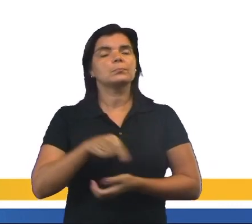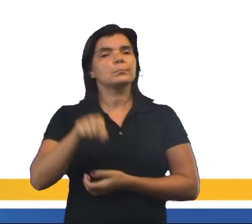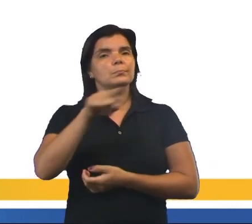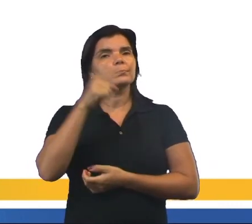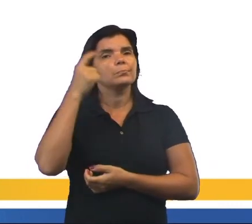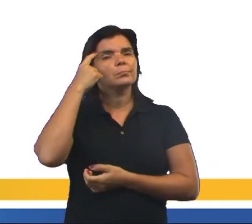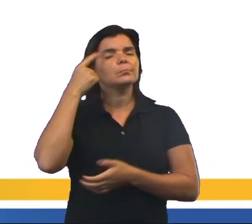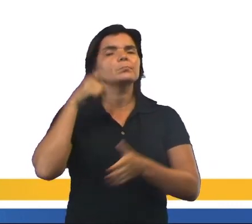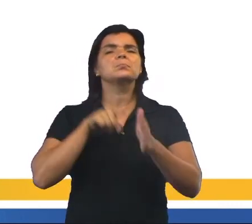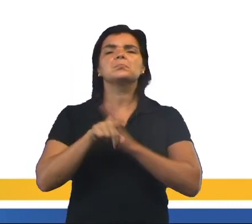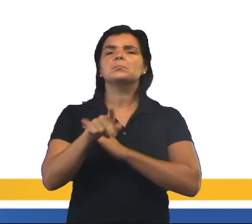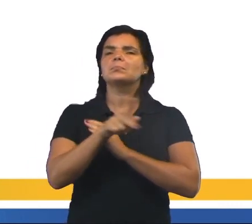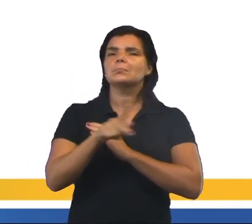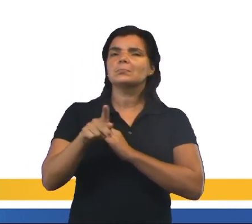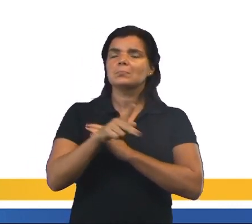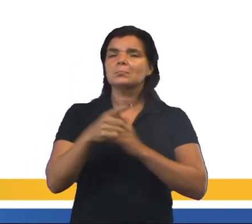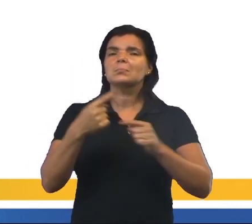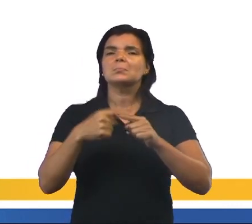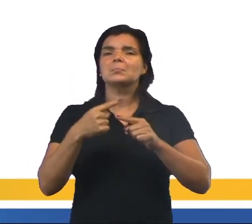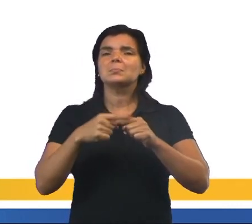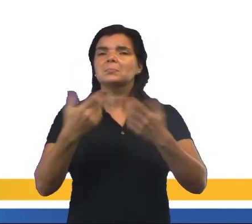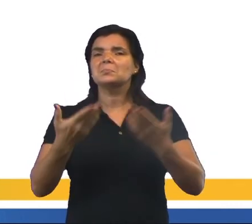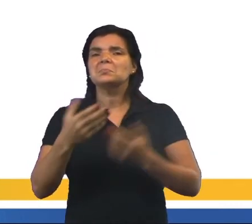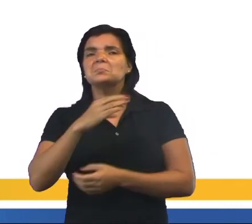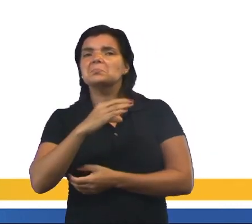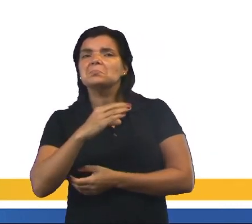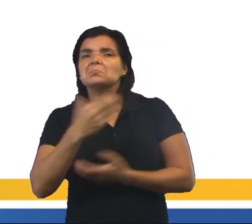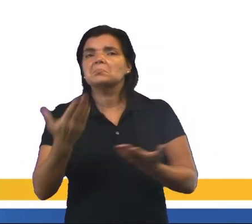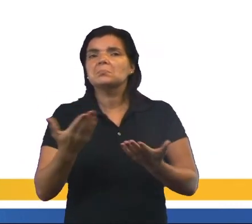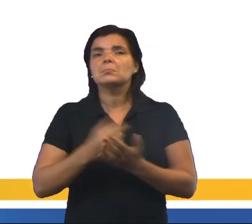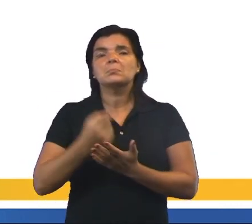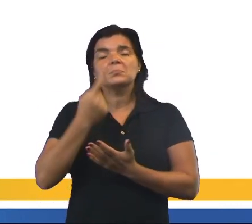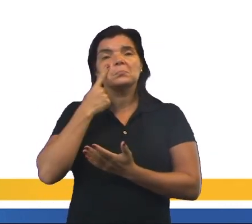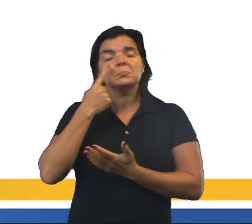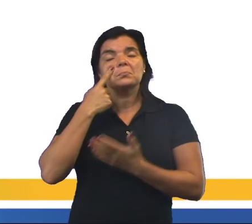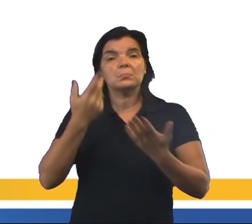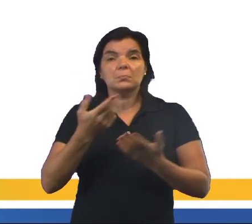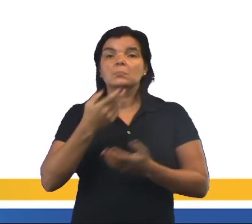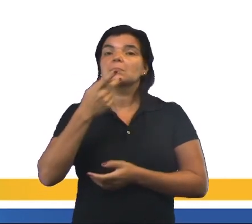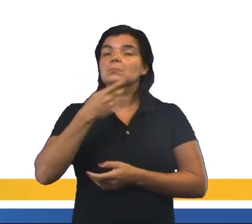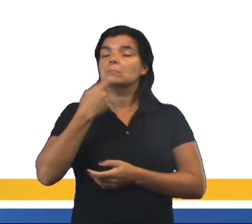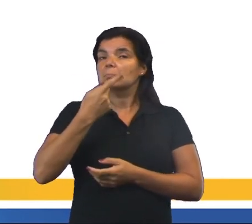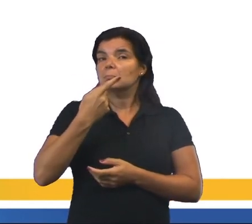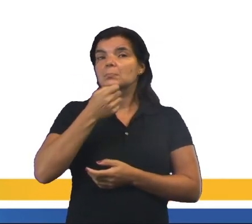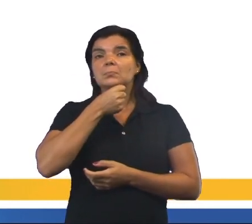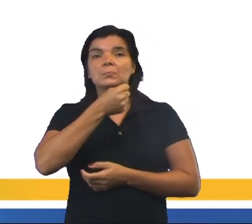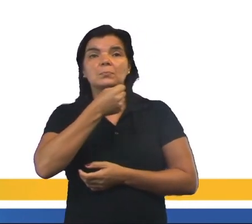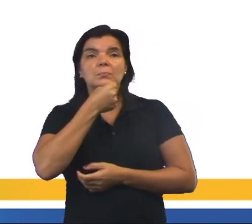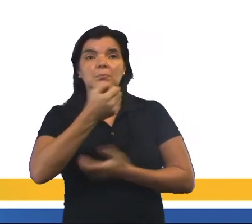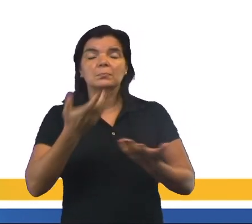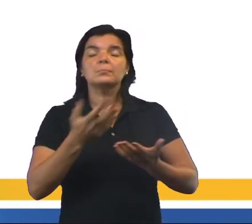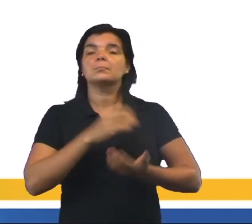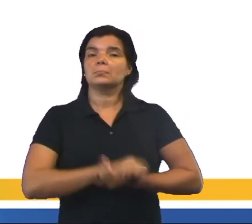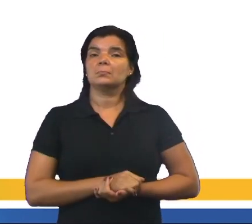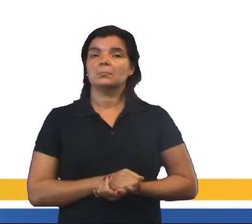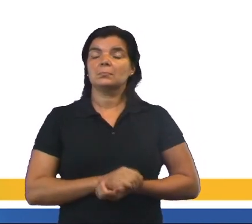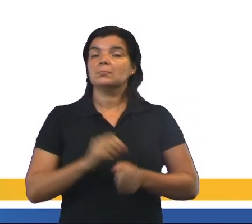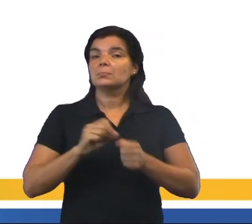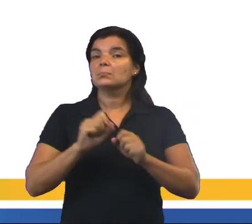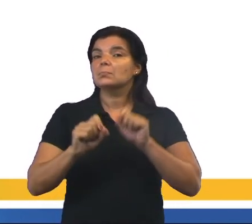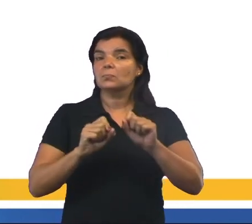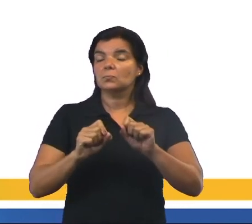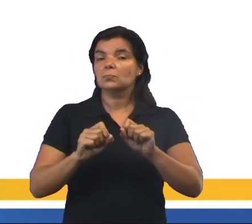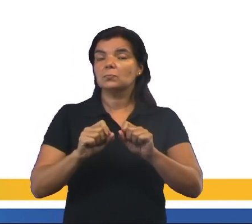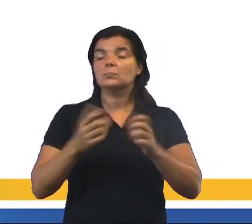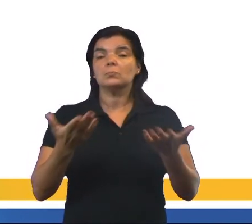você pergunta, professora, mas por que não é a letra C? Que acabamos de falar que a fala do entrevistado, né, faz com que